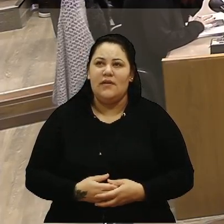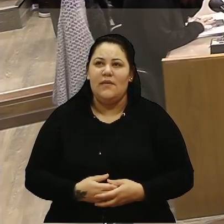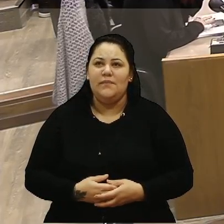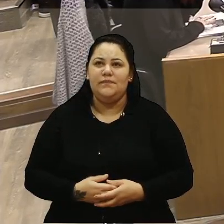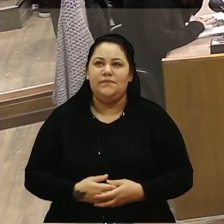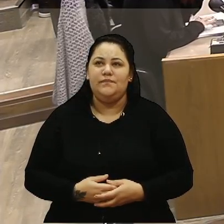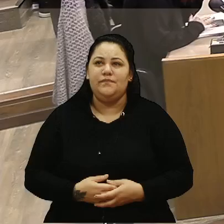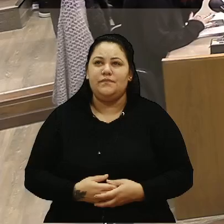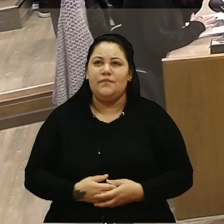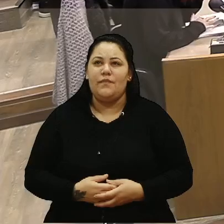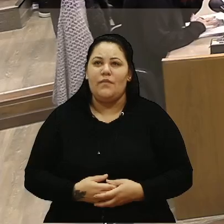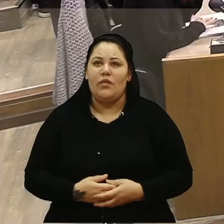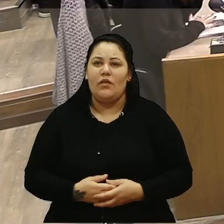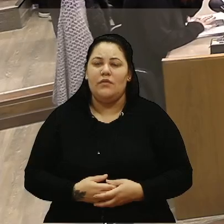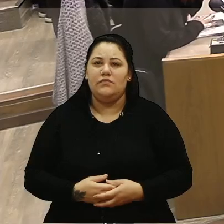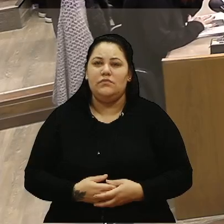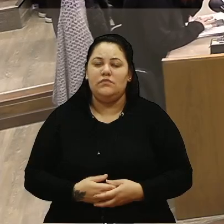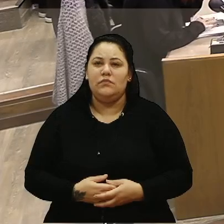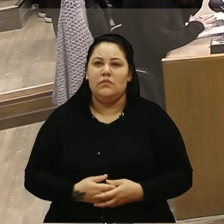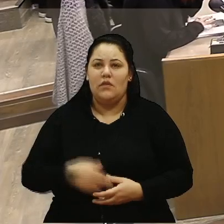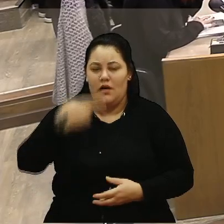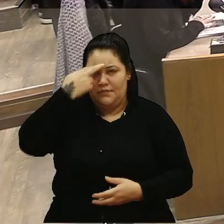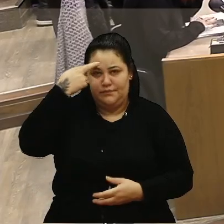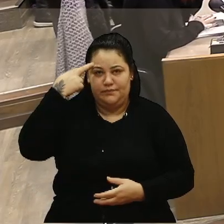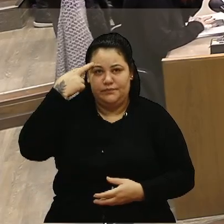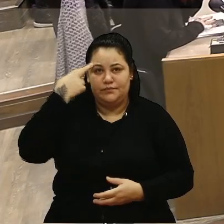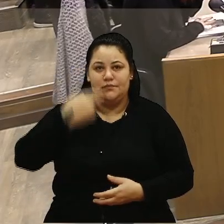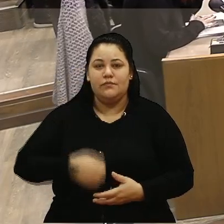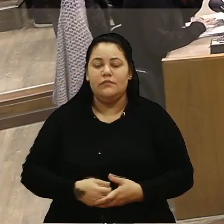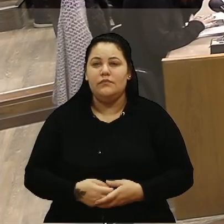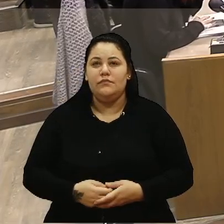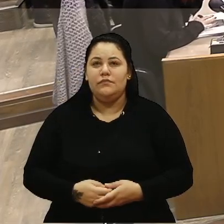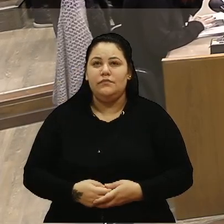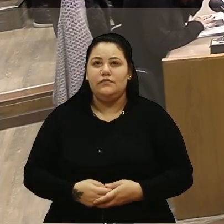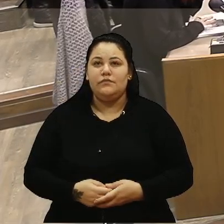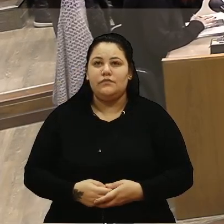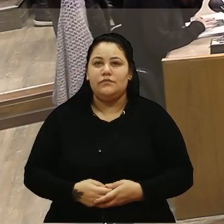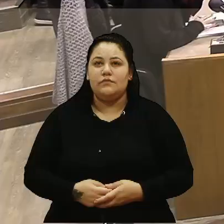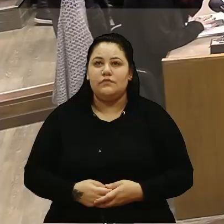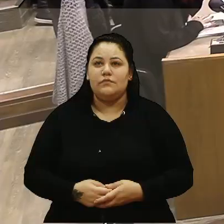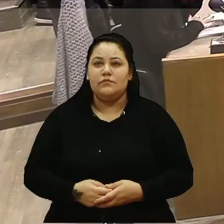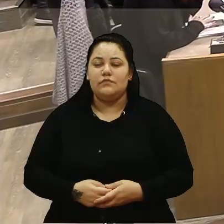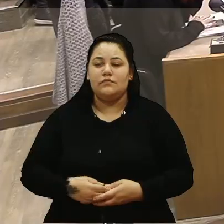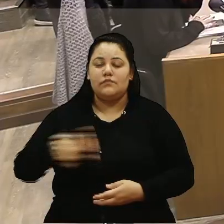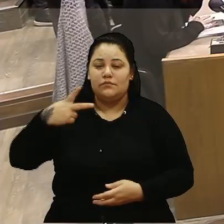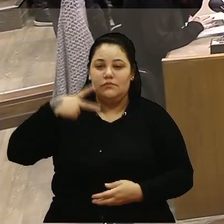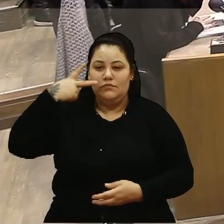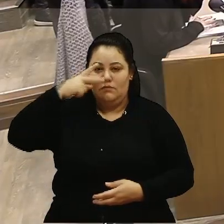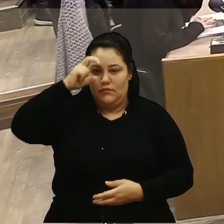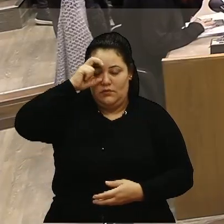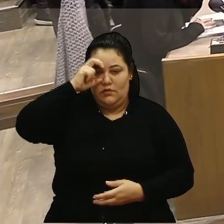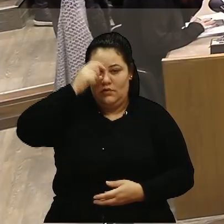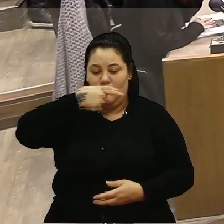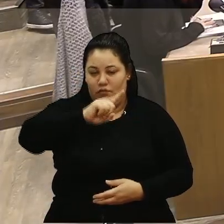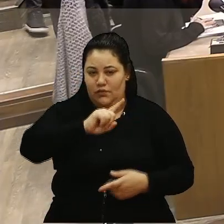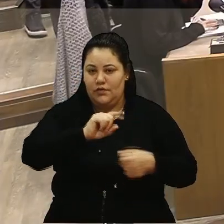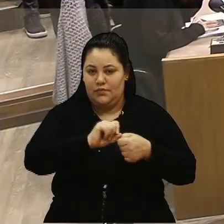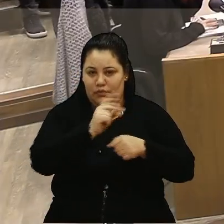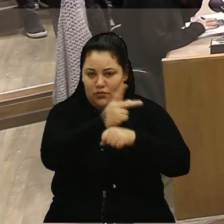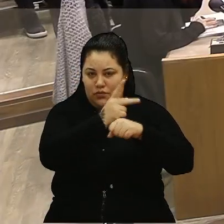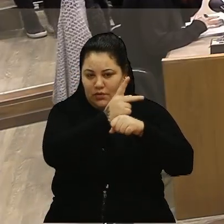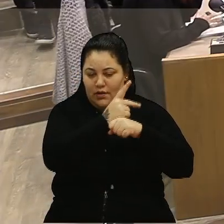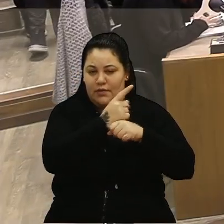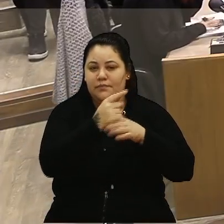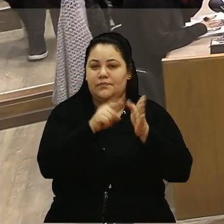Tá, alguma parte para o vereador Rafael? Vereadora Sandra, eu busquei informação dessa situação e eu sei que outros vereadores